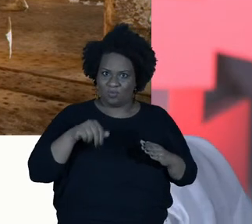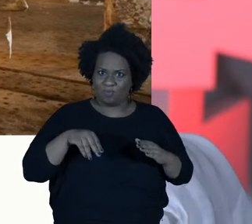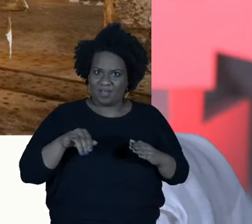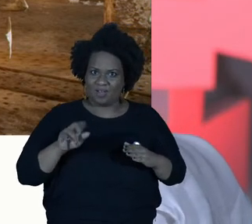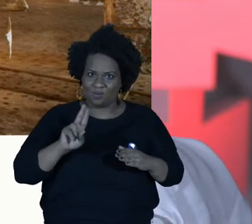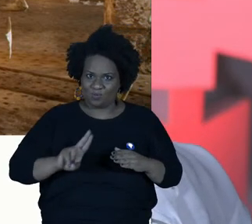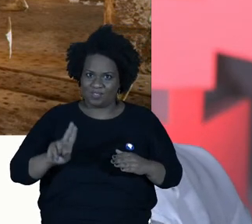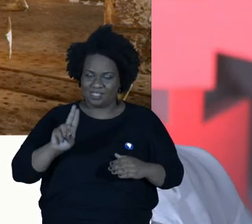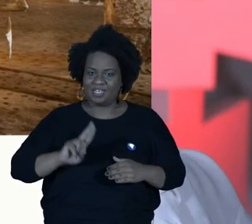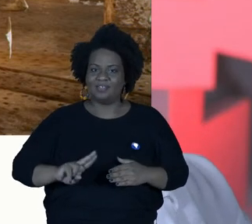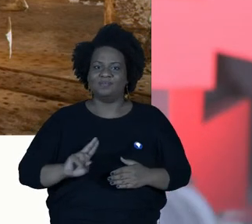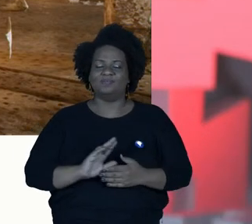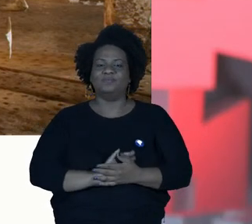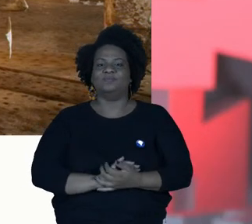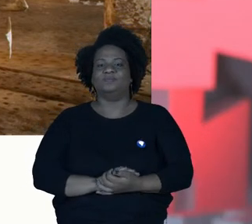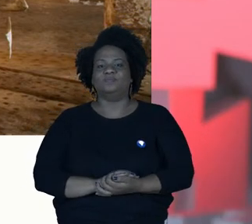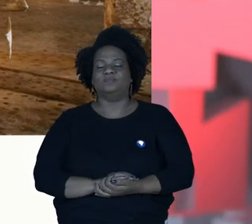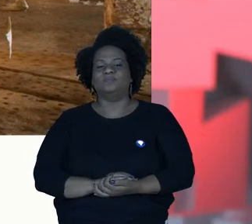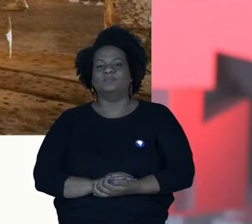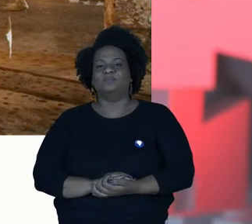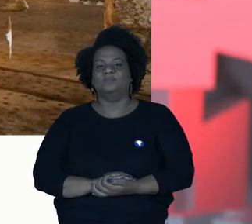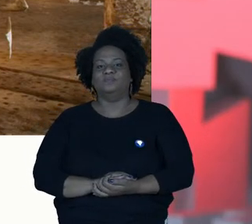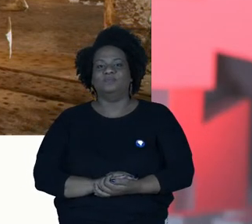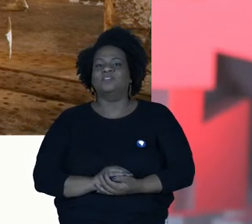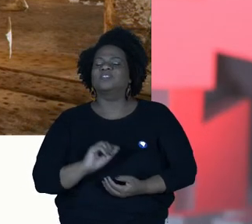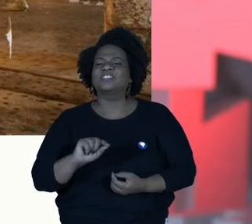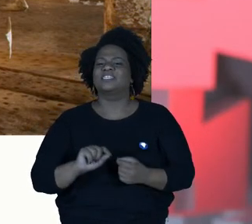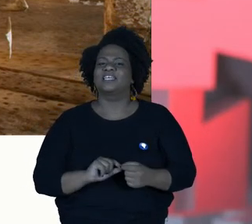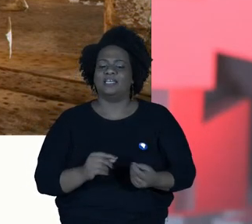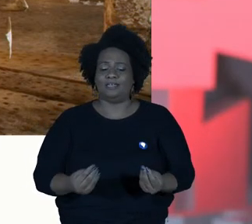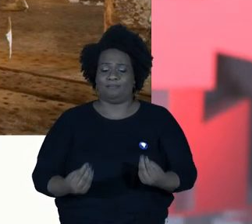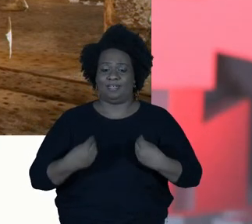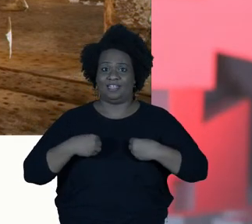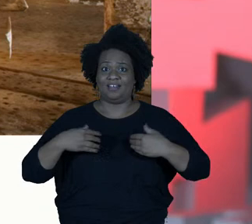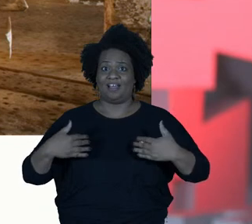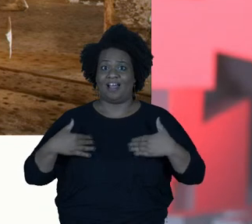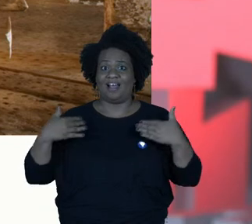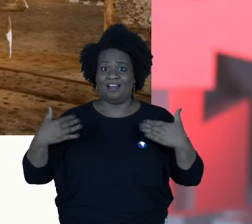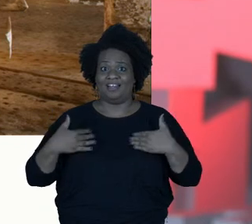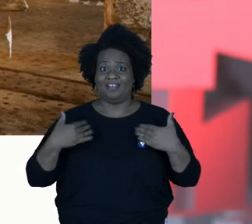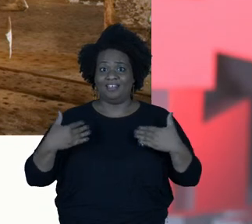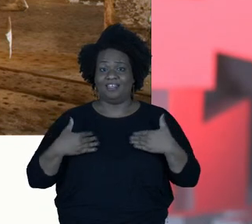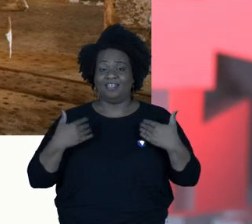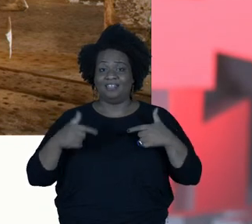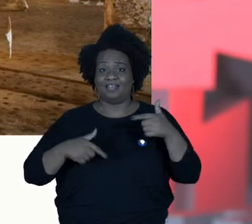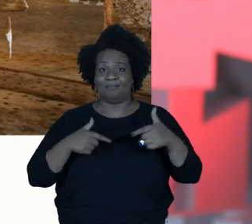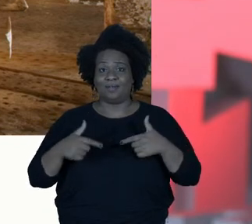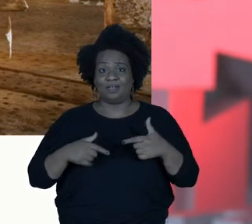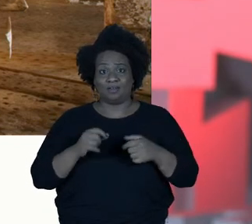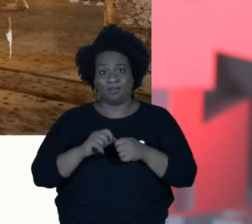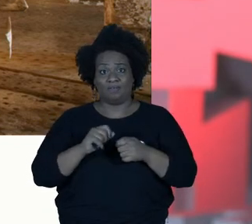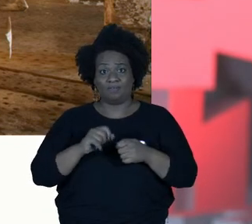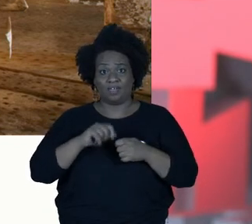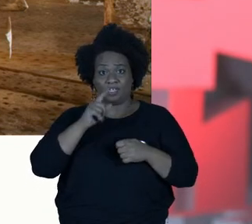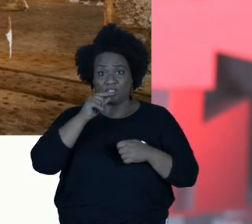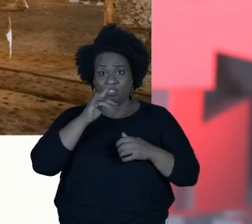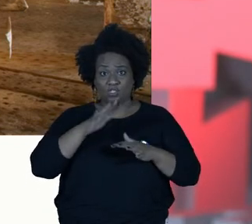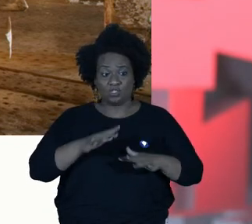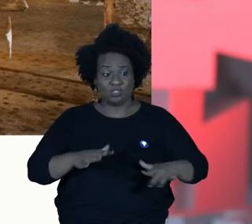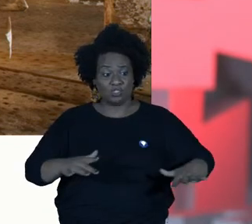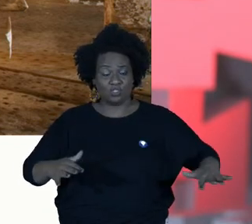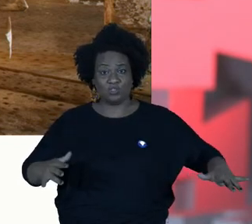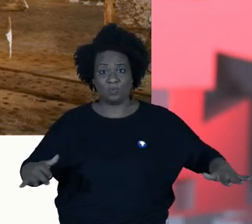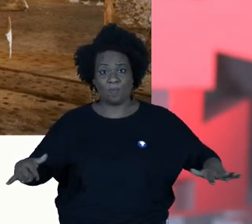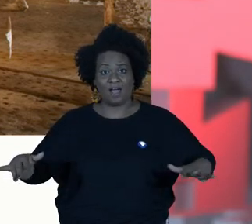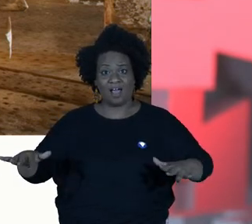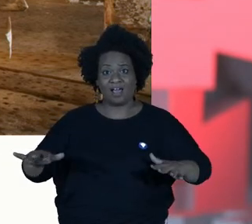E o que me deu alegria nesse trabalho, porque ele foi concebido na beira do mar, lá na